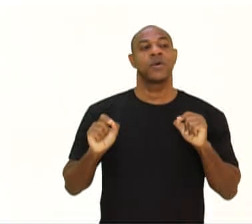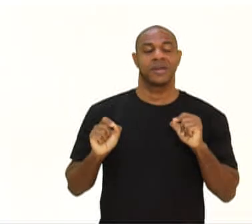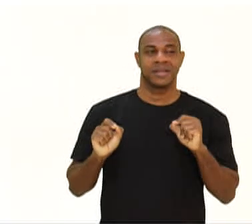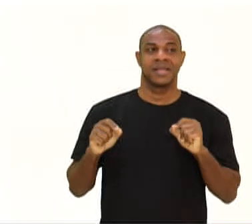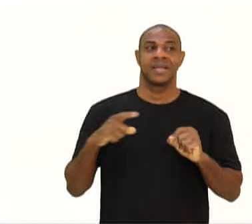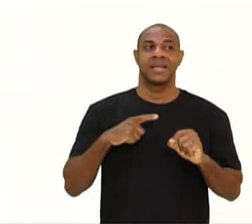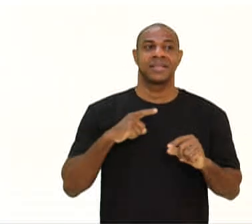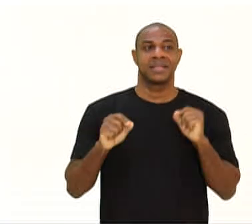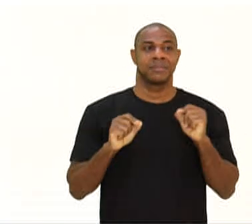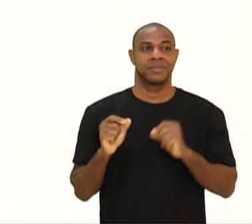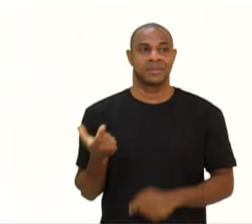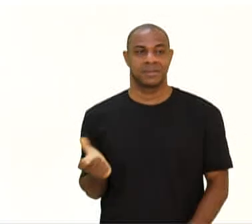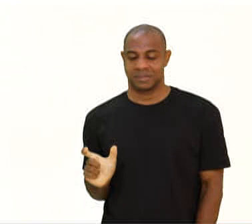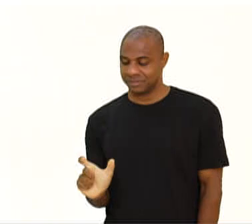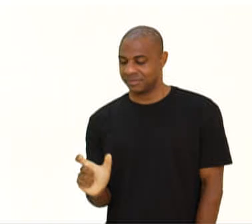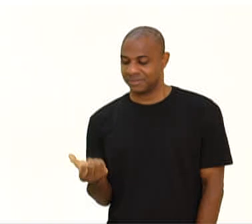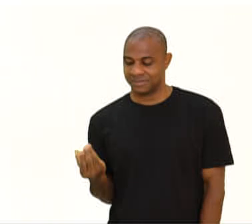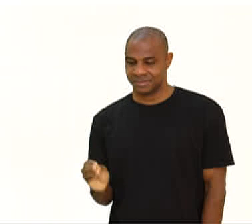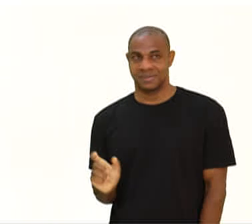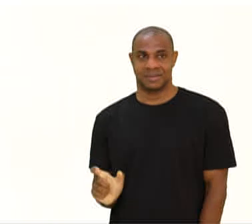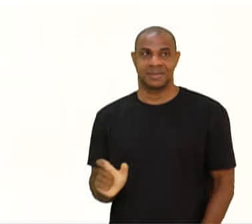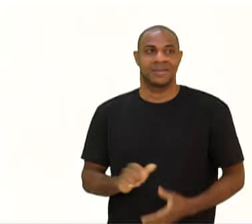o Thanksgiving's Dinner.